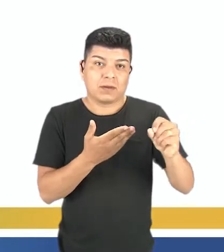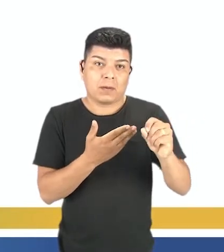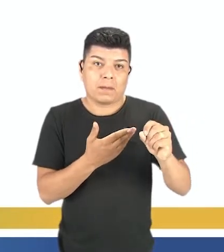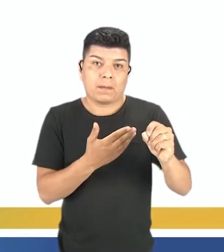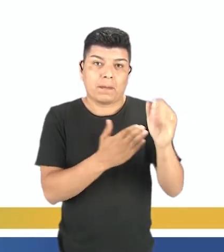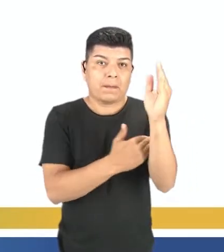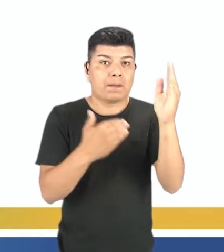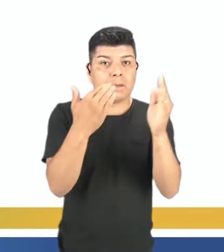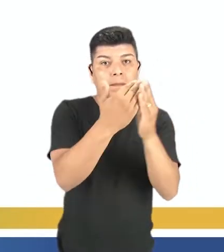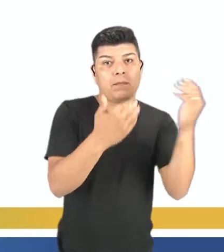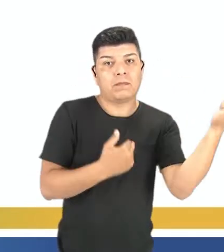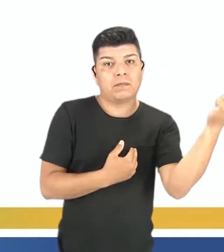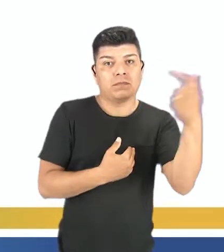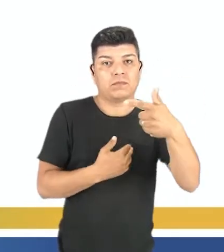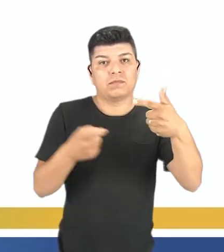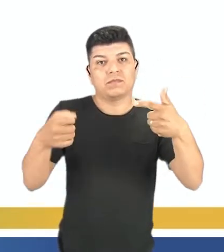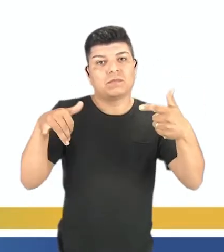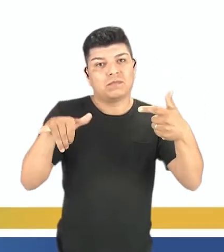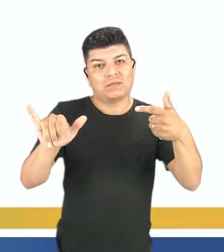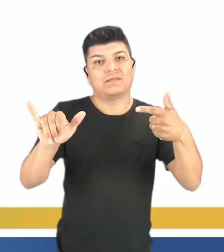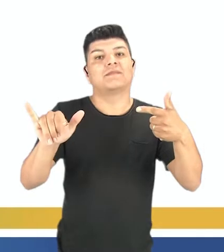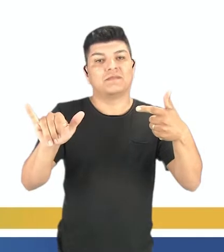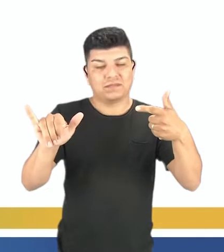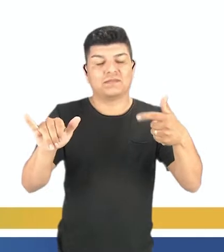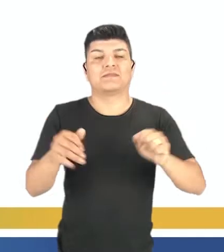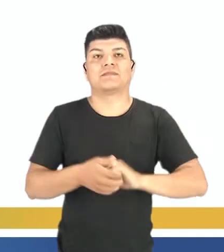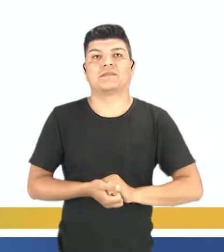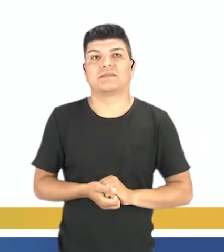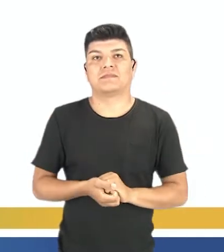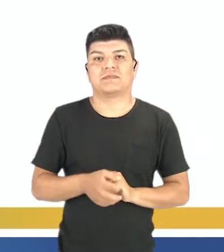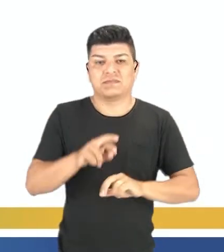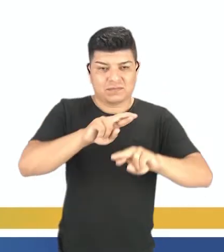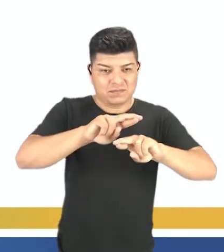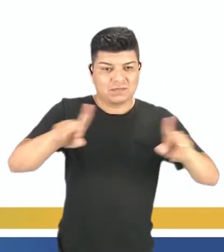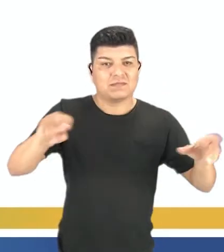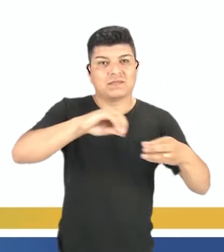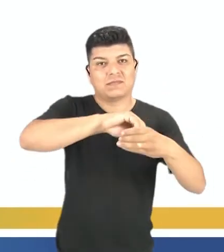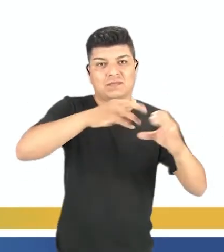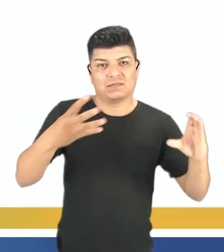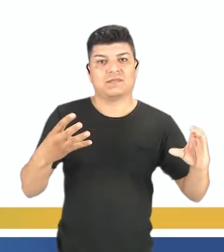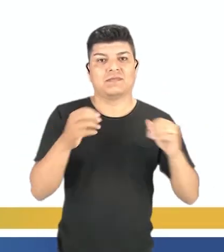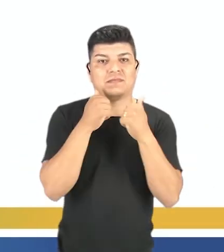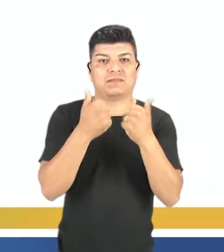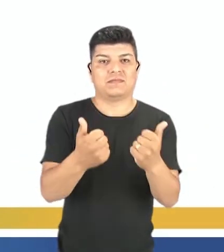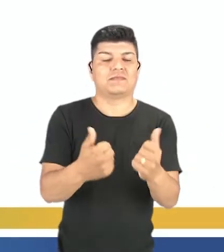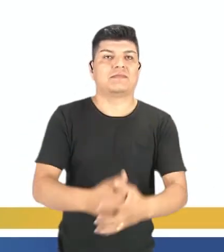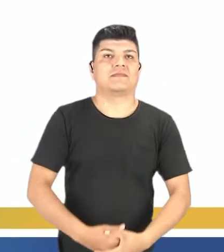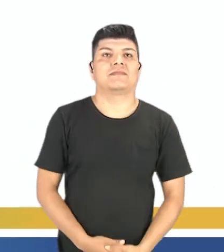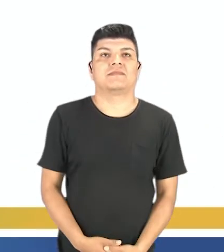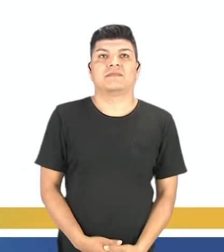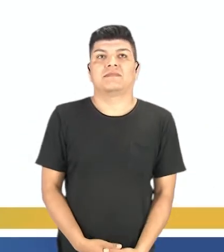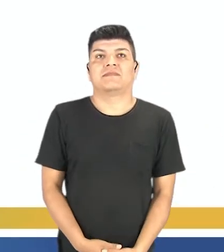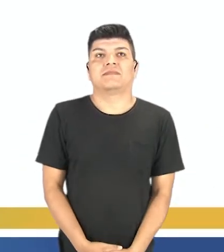maior material genético do que o Y, né? E aí você vai ter a distinção das características, tudo